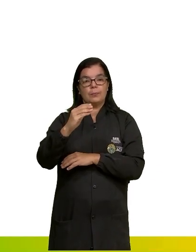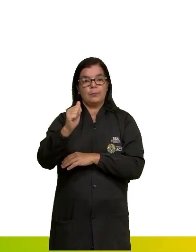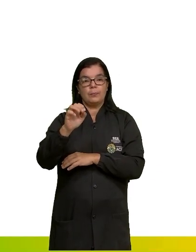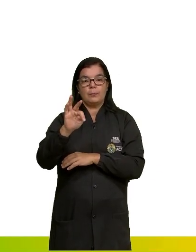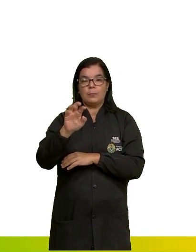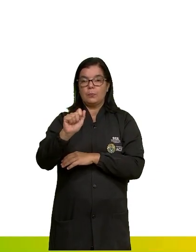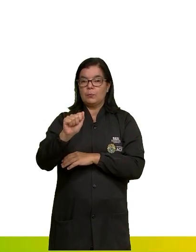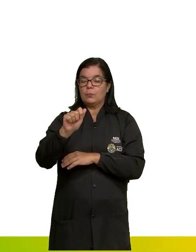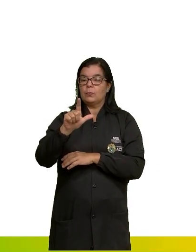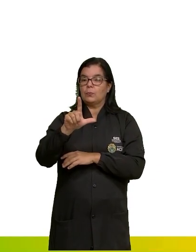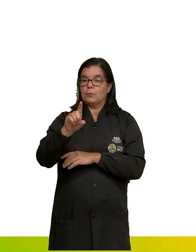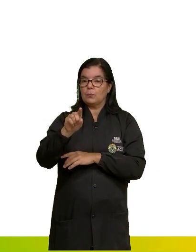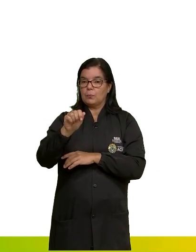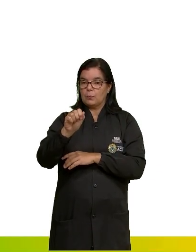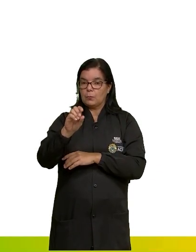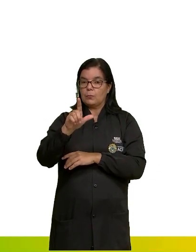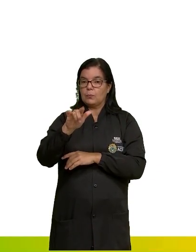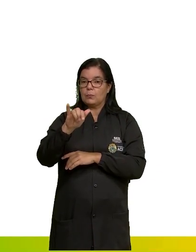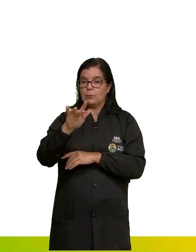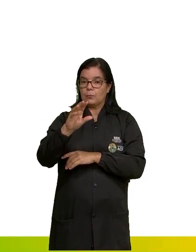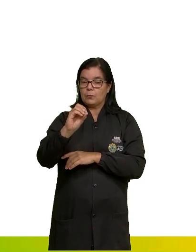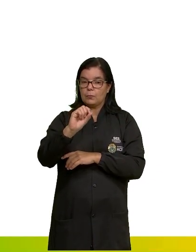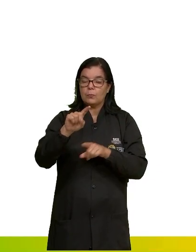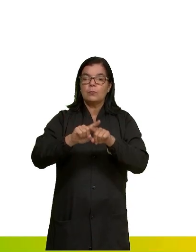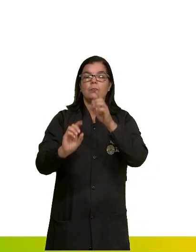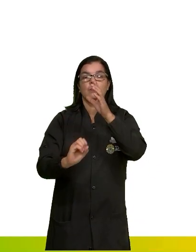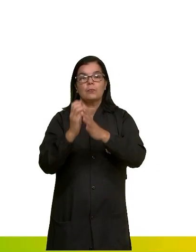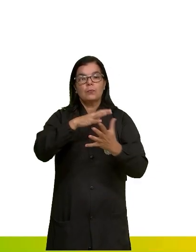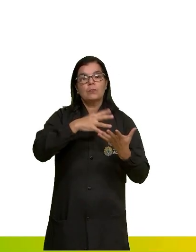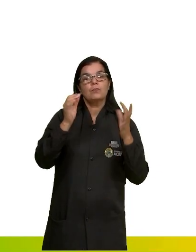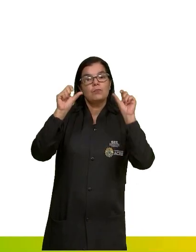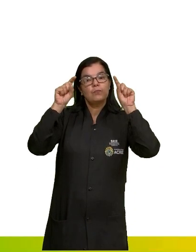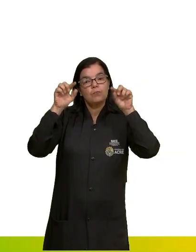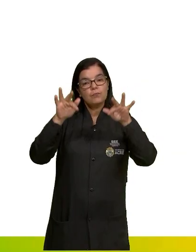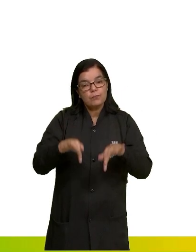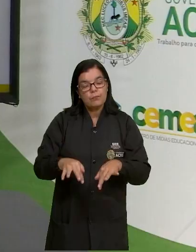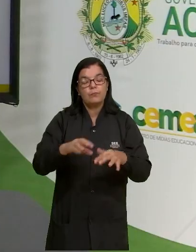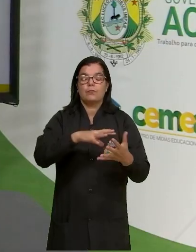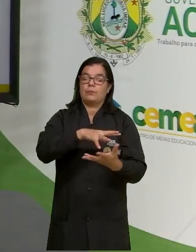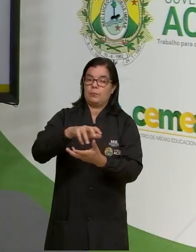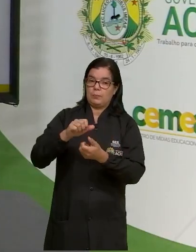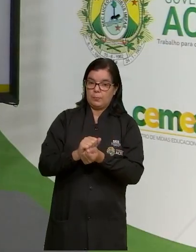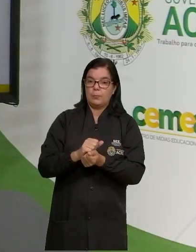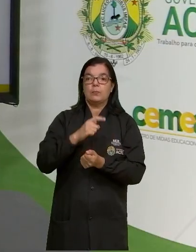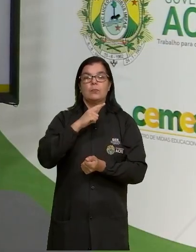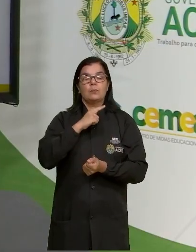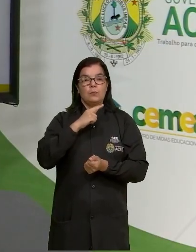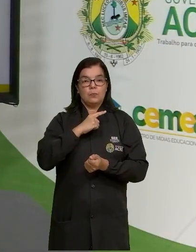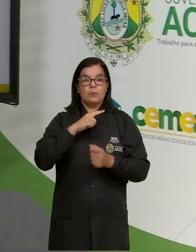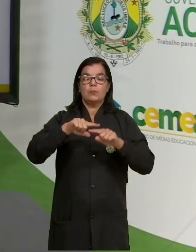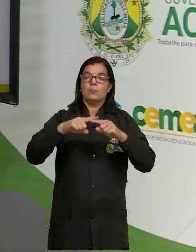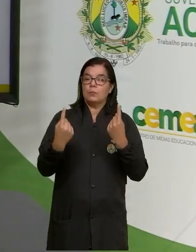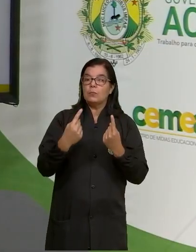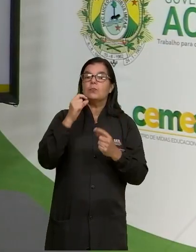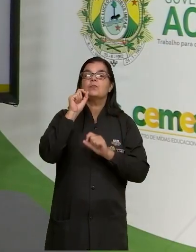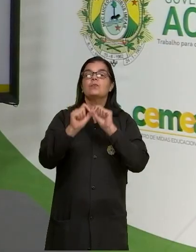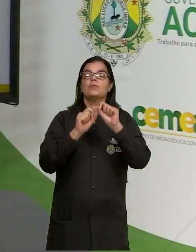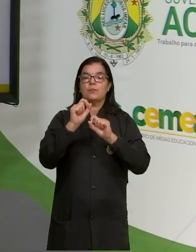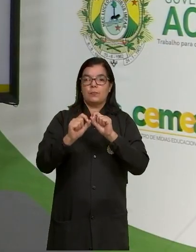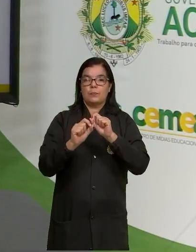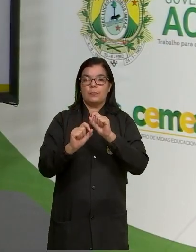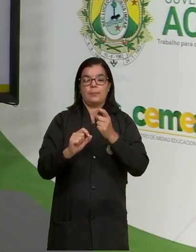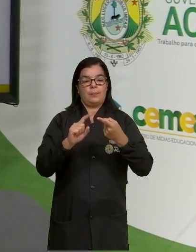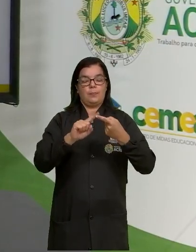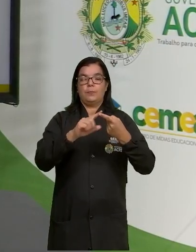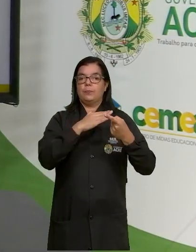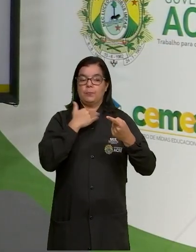mundo, da morte e do que acontece após a morte. No cristianismo, nós temos os novíssimos do homem: